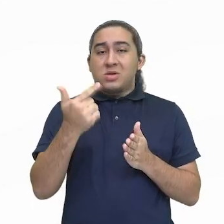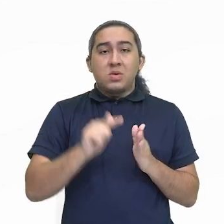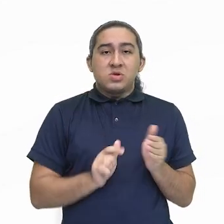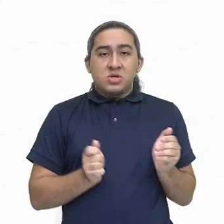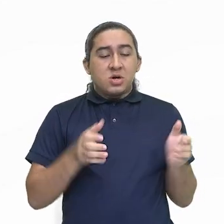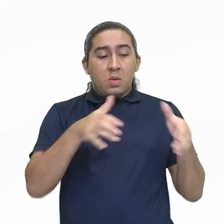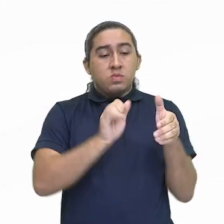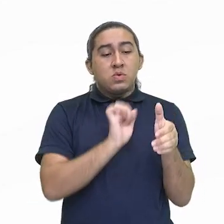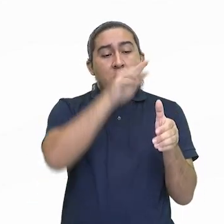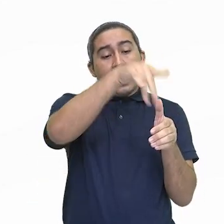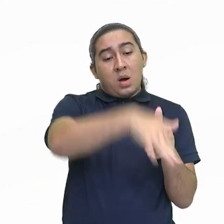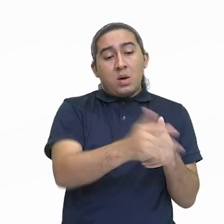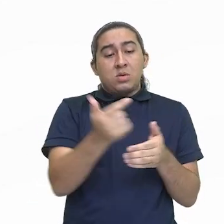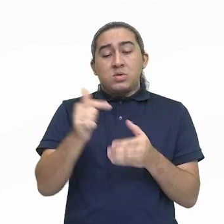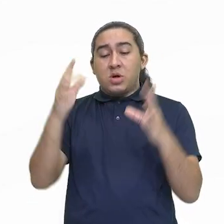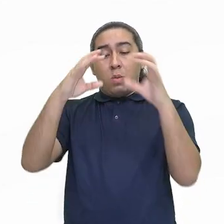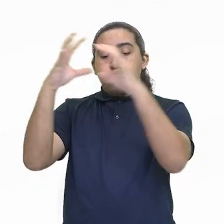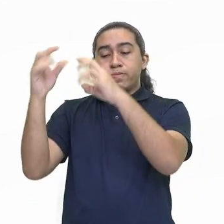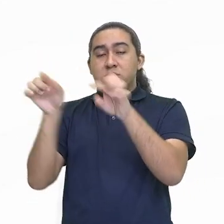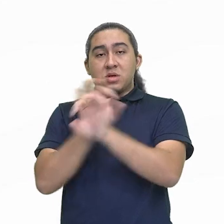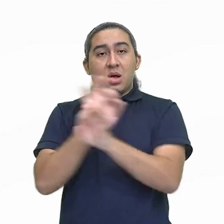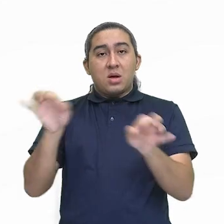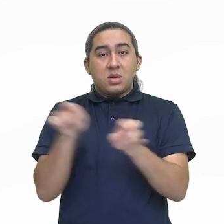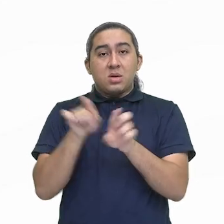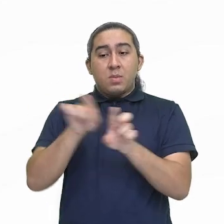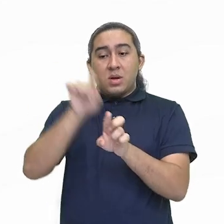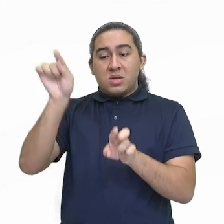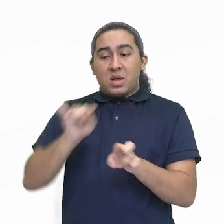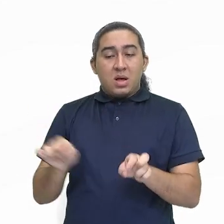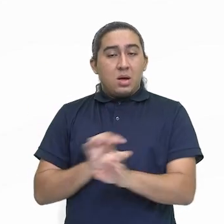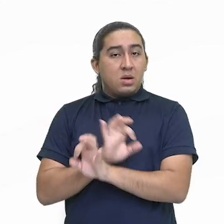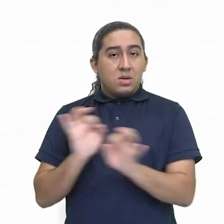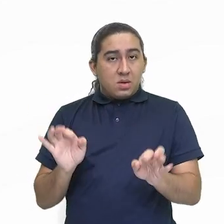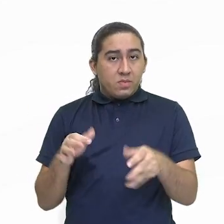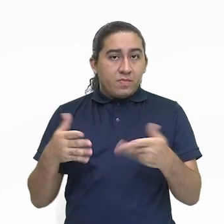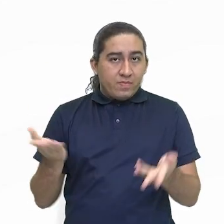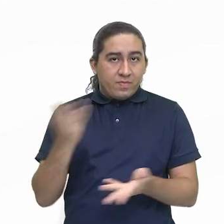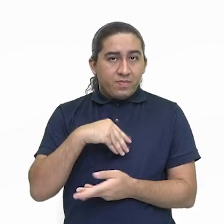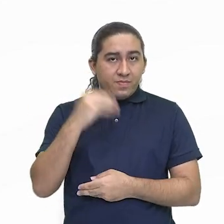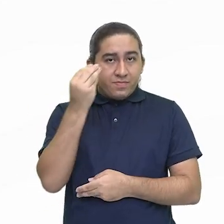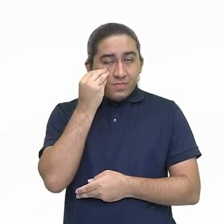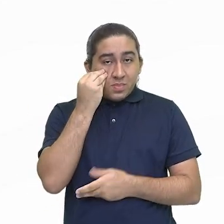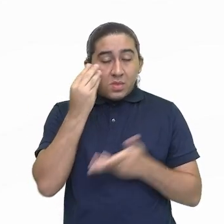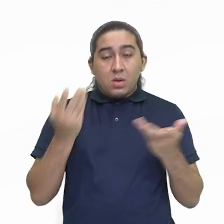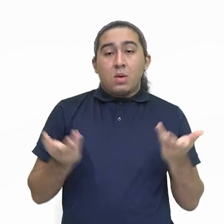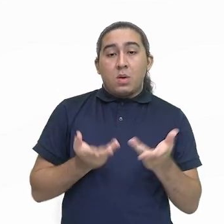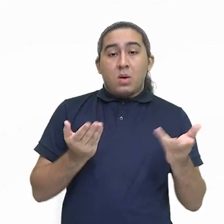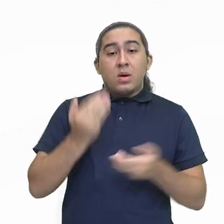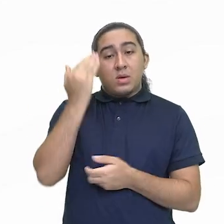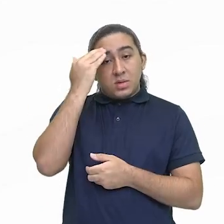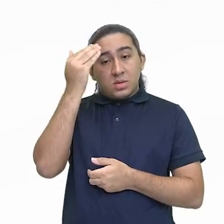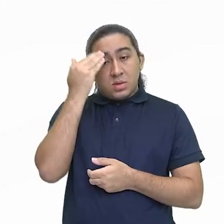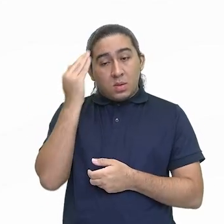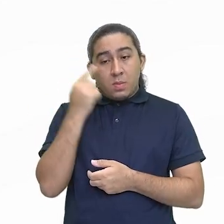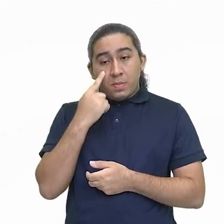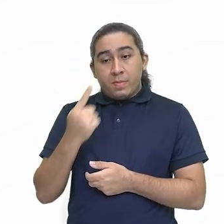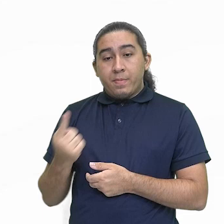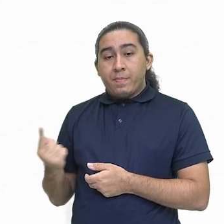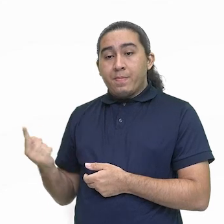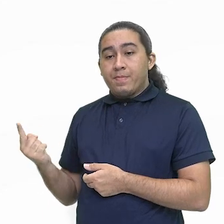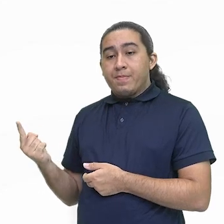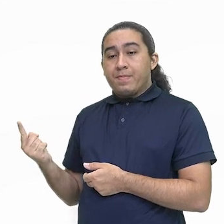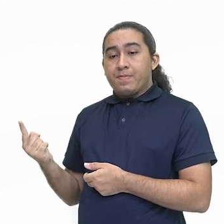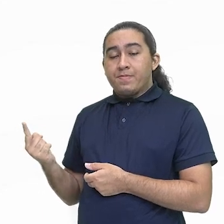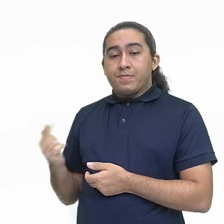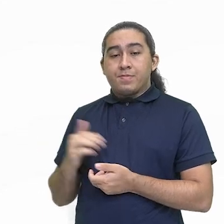não tinha nuvens e descargas elétricas vindas do céu? Vamos tentar entender aí o experimento, como foi